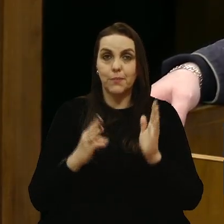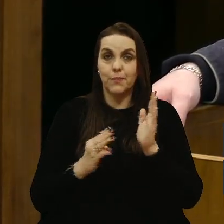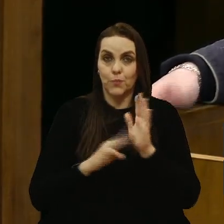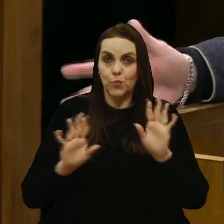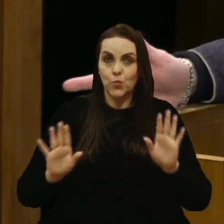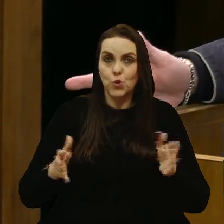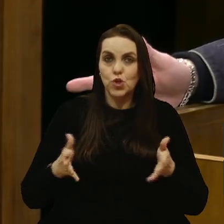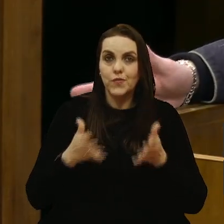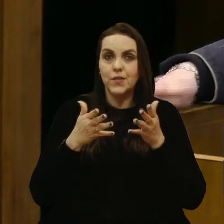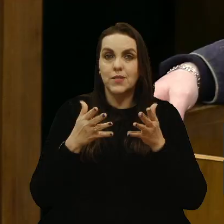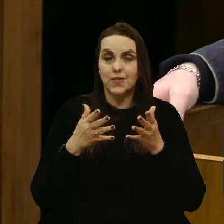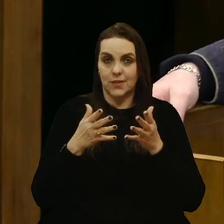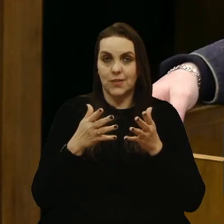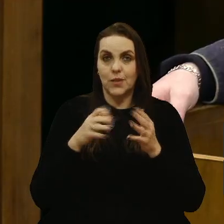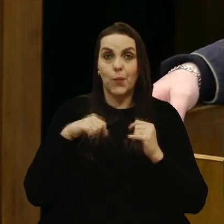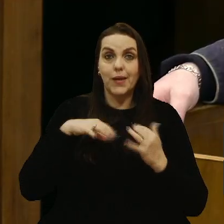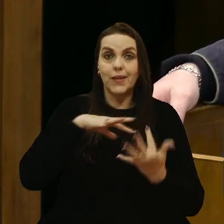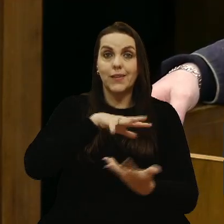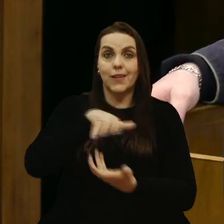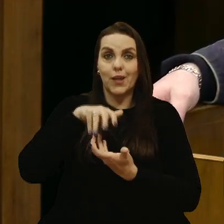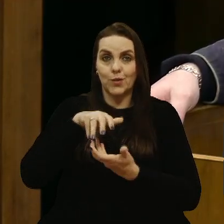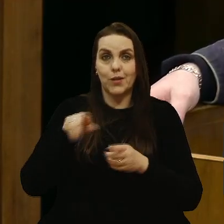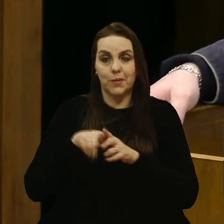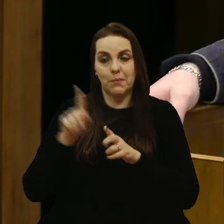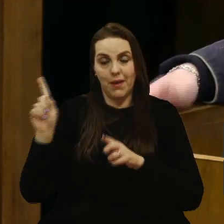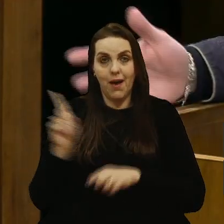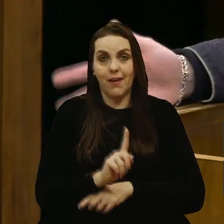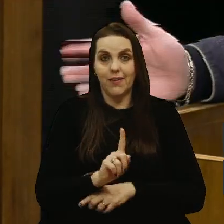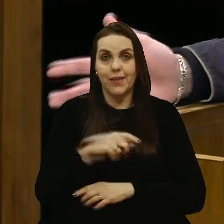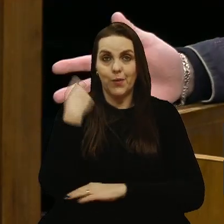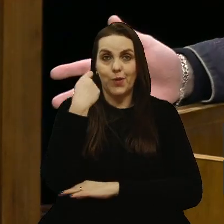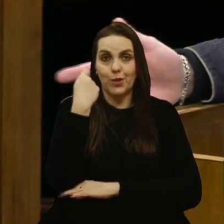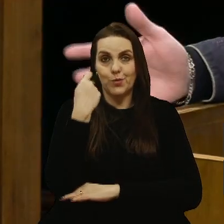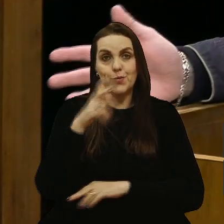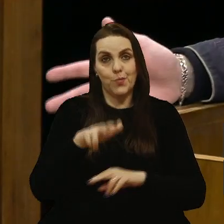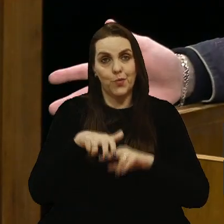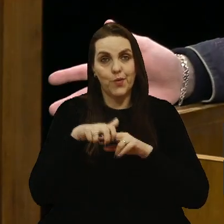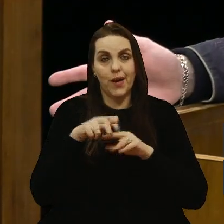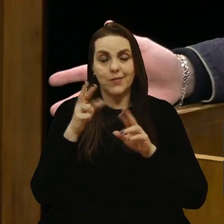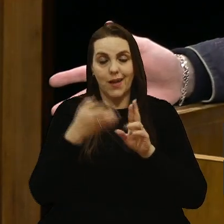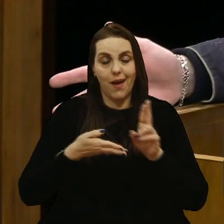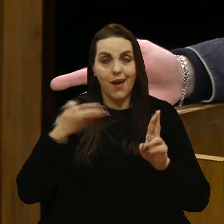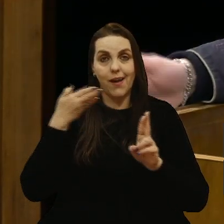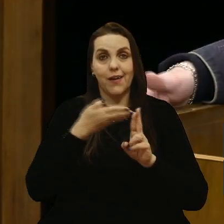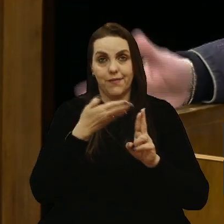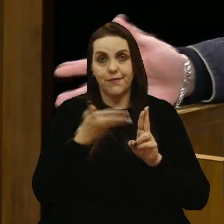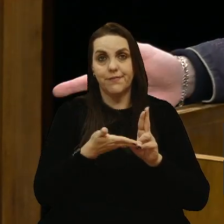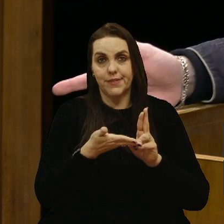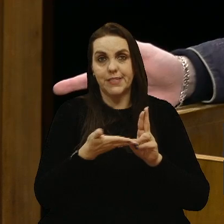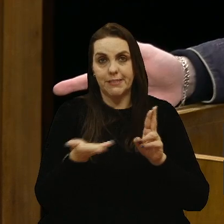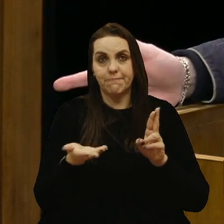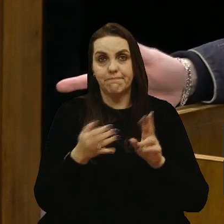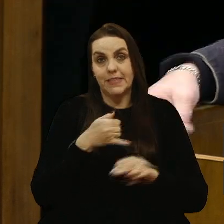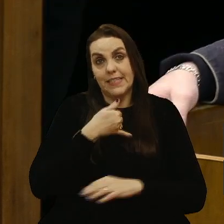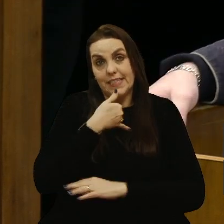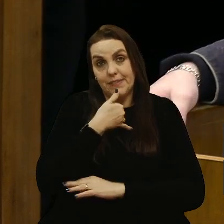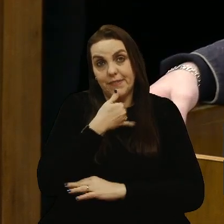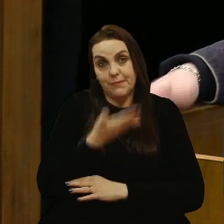motivado, inclusive a nível internacional aqui no Rio Grande do Sul, por se tornar uma referência,